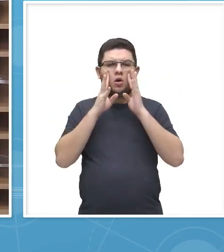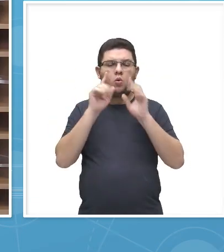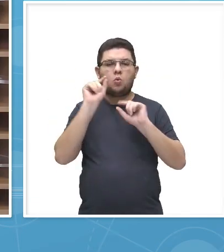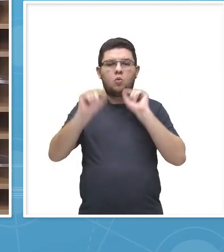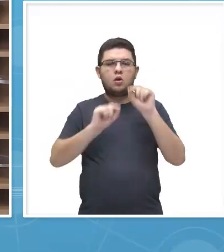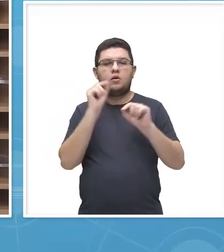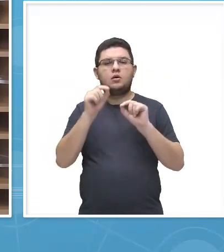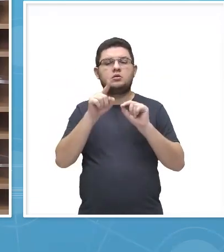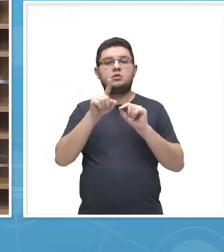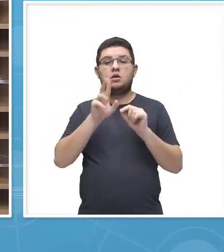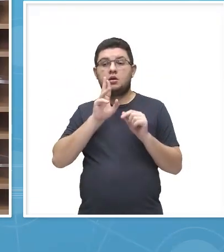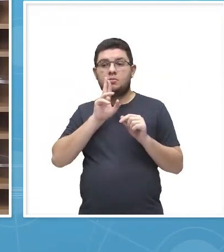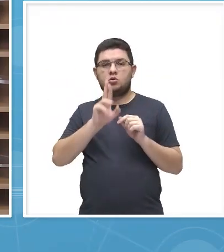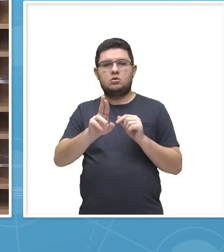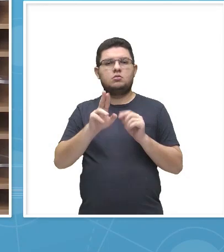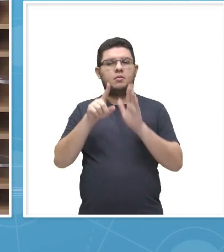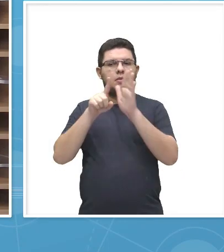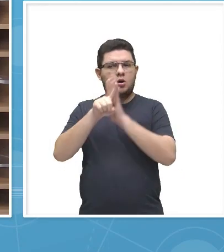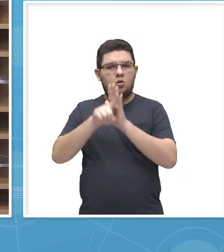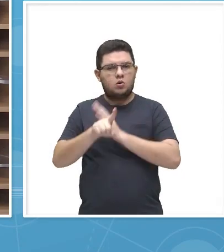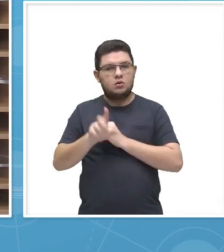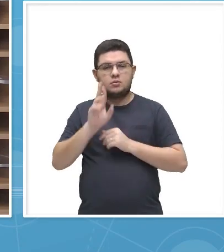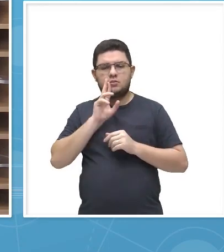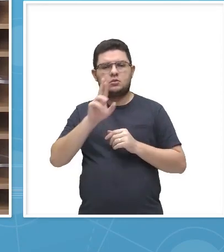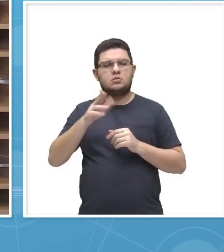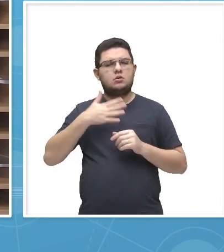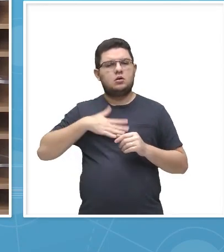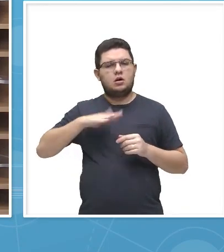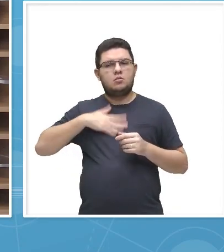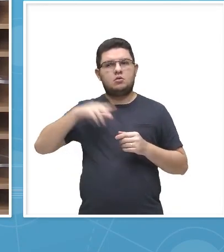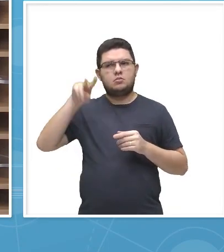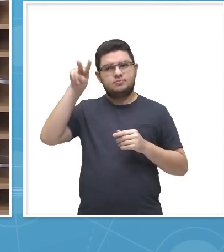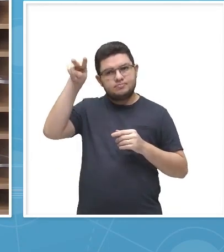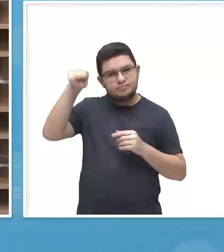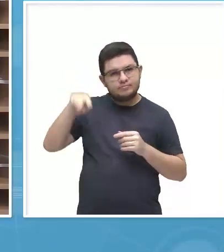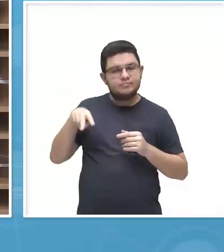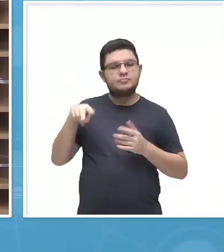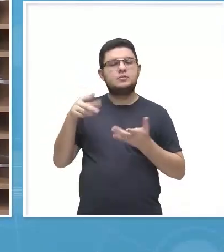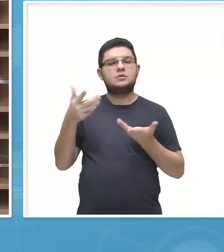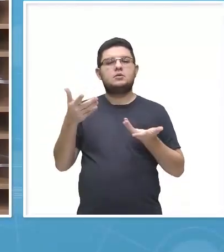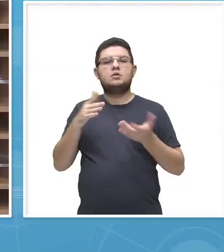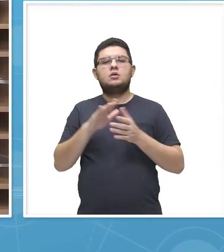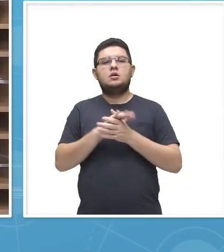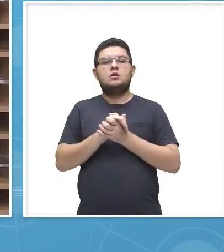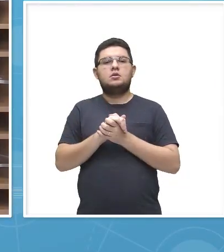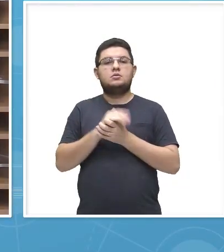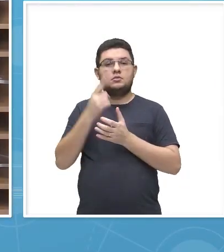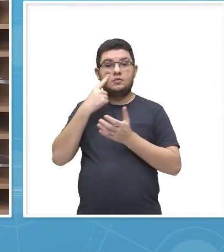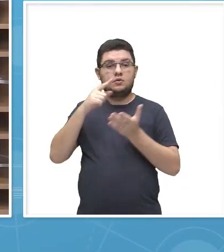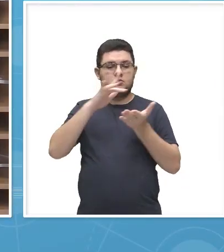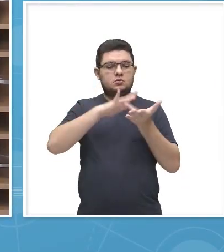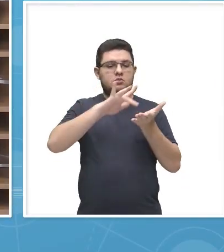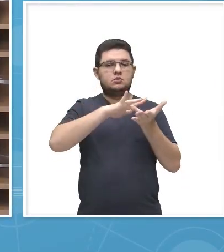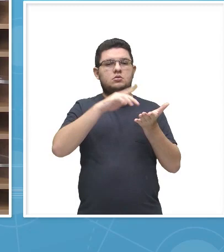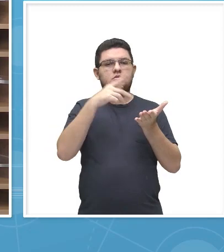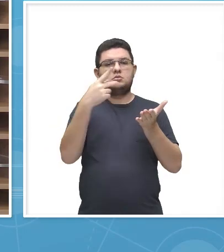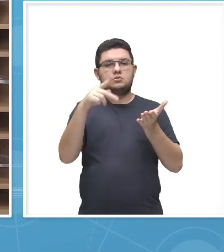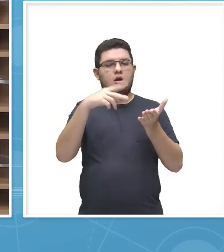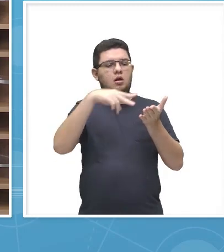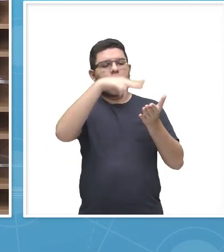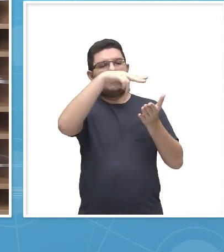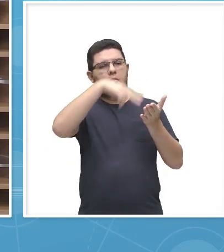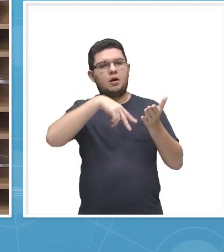sem gente quando você for responder Nessas questões Leiam com calma confiram lá no caderno de você suas anotações antes de você passar adiante